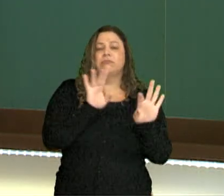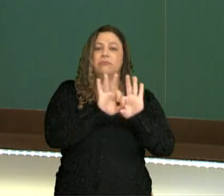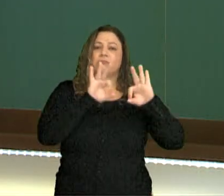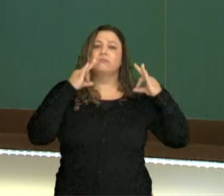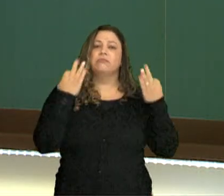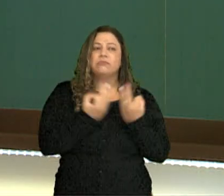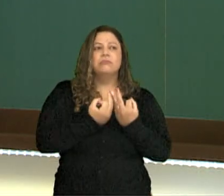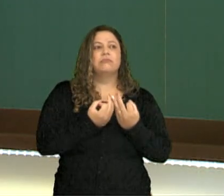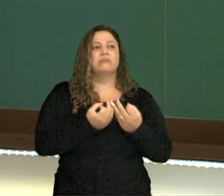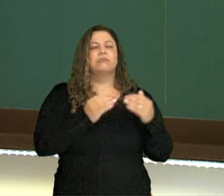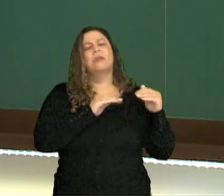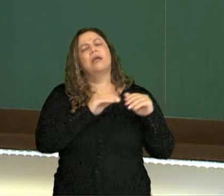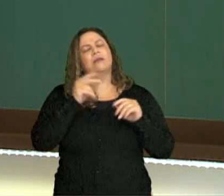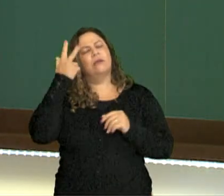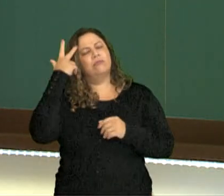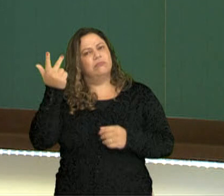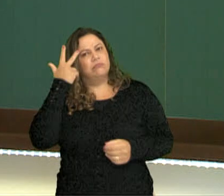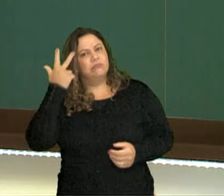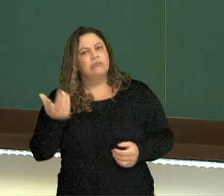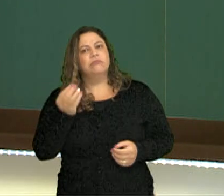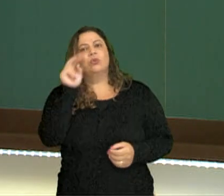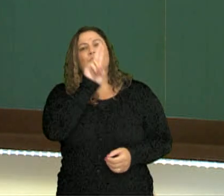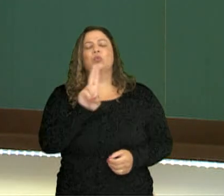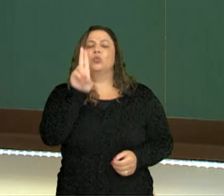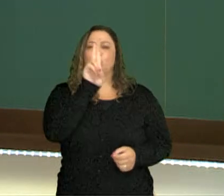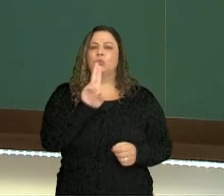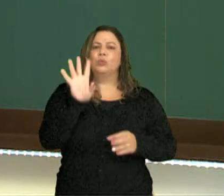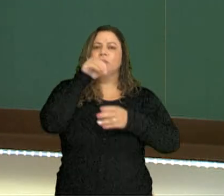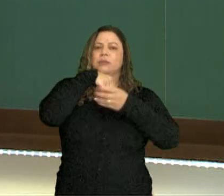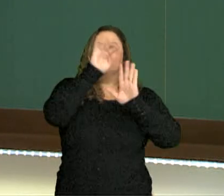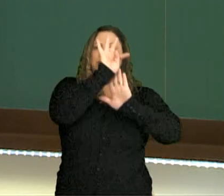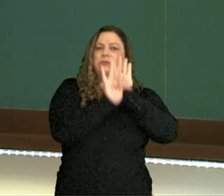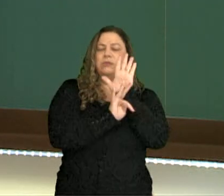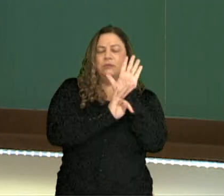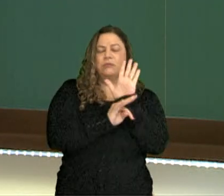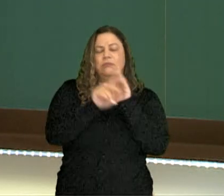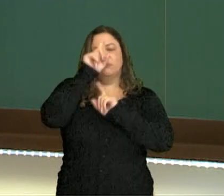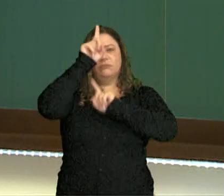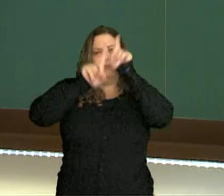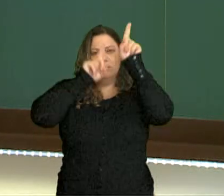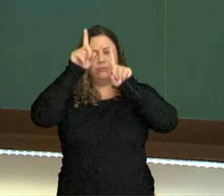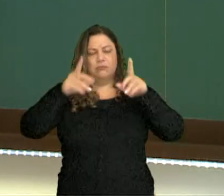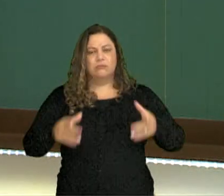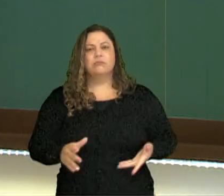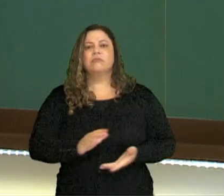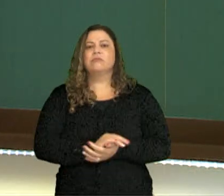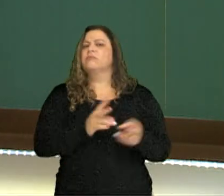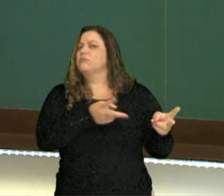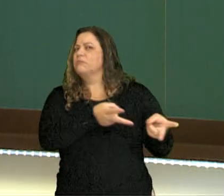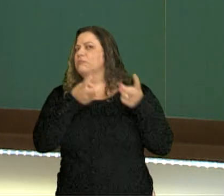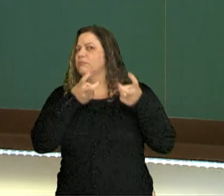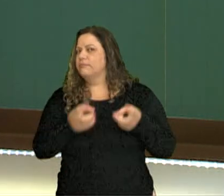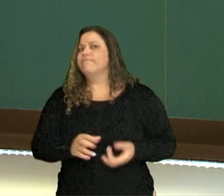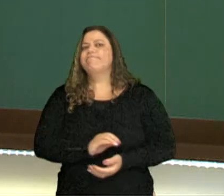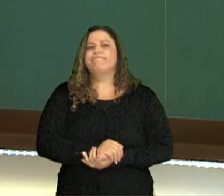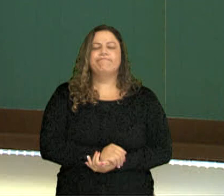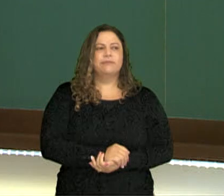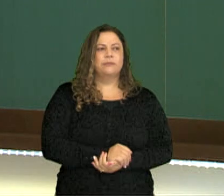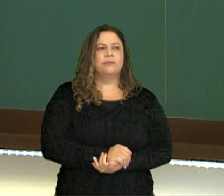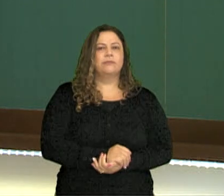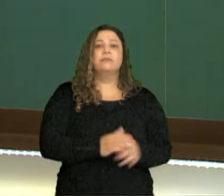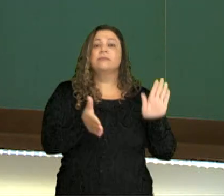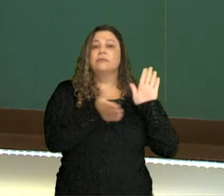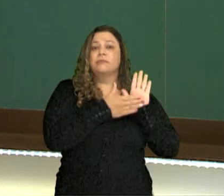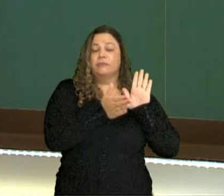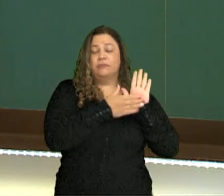é comum eu usar nos textos conjunções para dar essa ideia. Percebe? Eu te